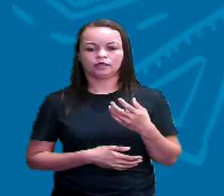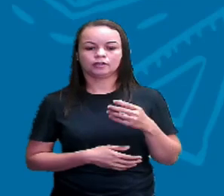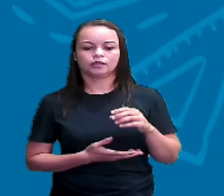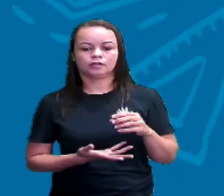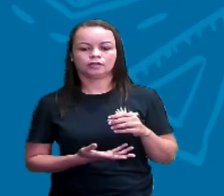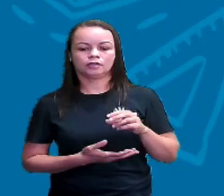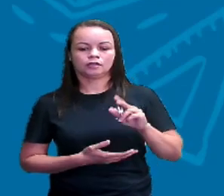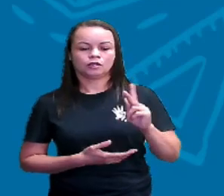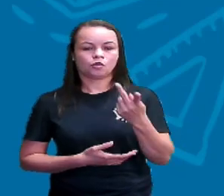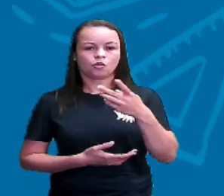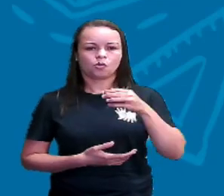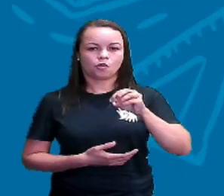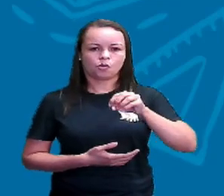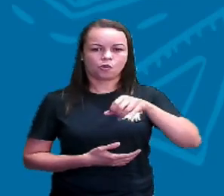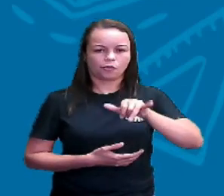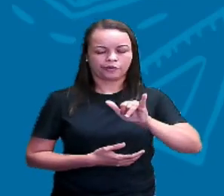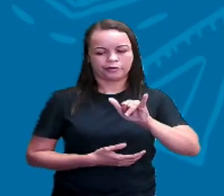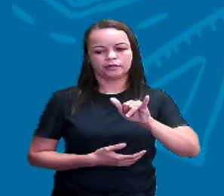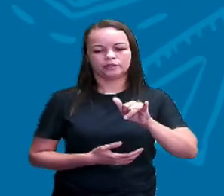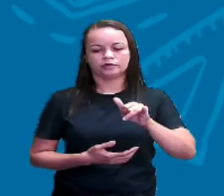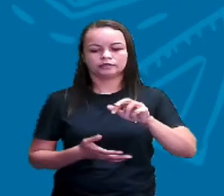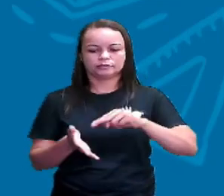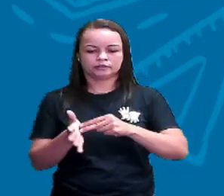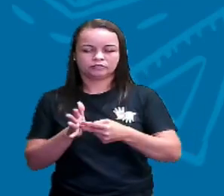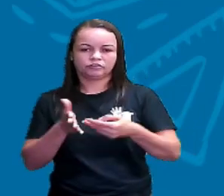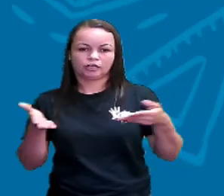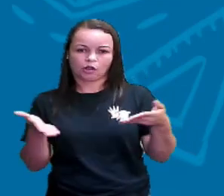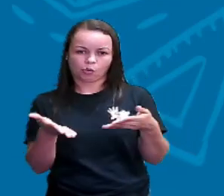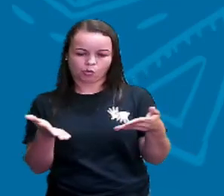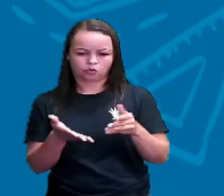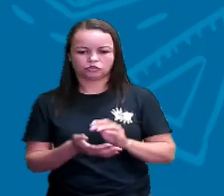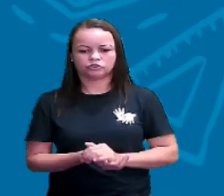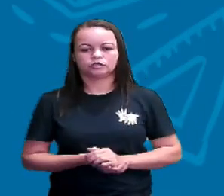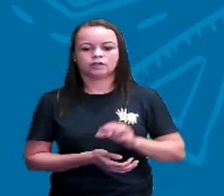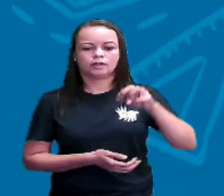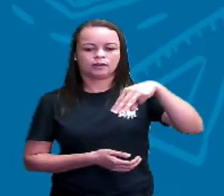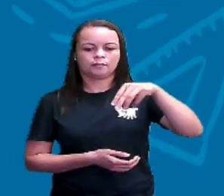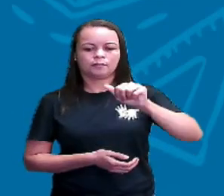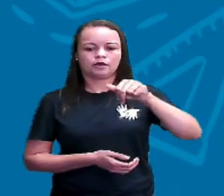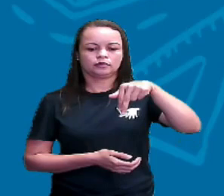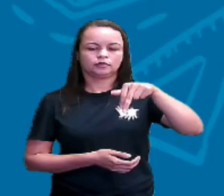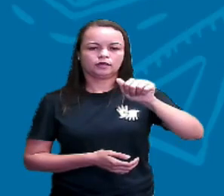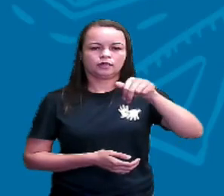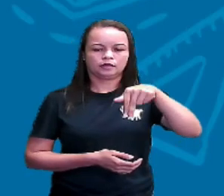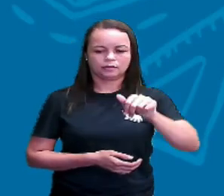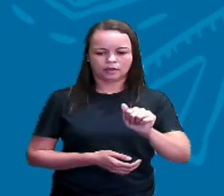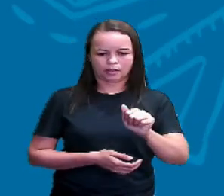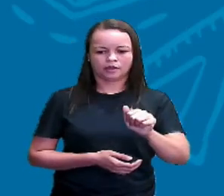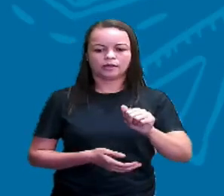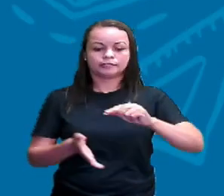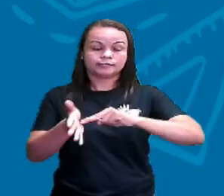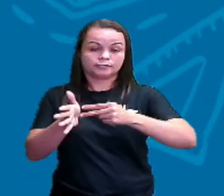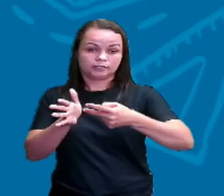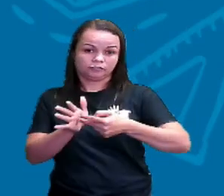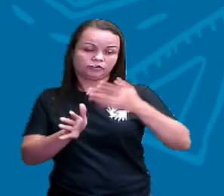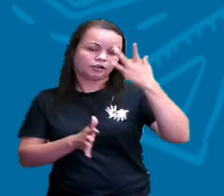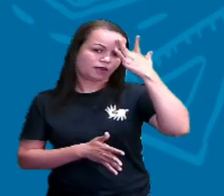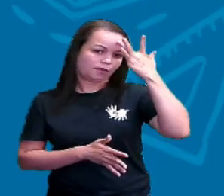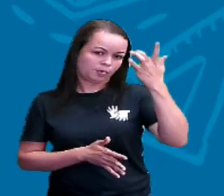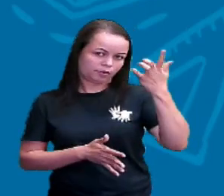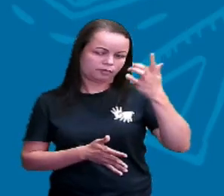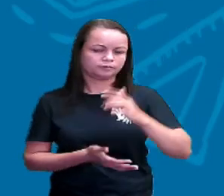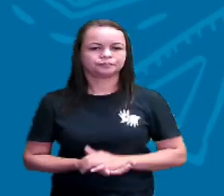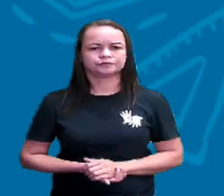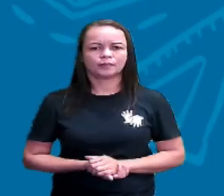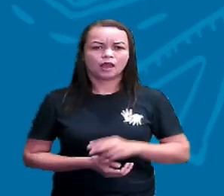significa hoje, mañana, que significa amanhã. Lembra que a gente viu na aula